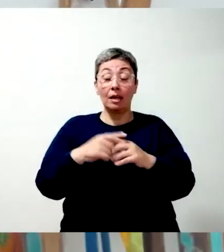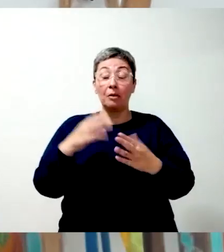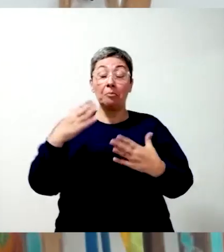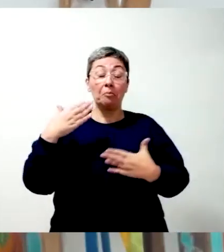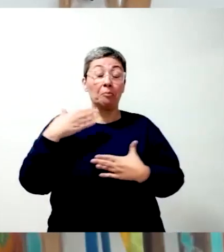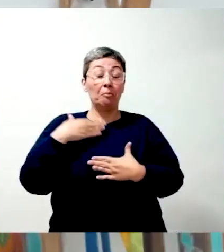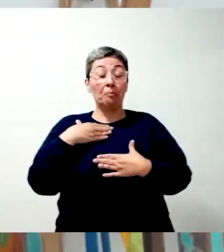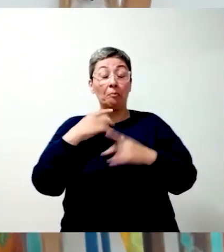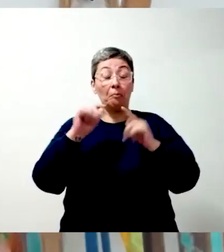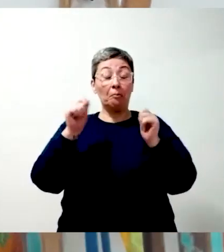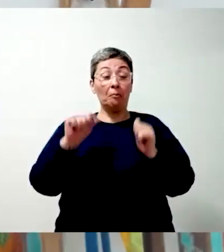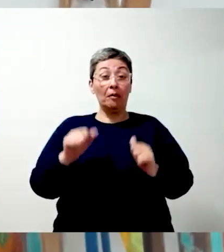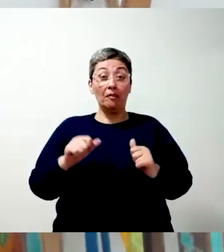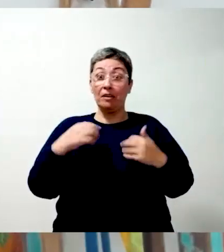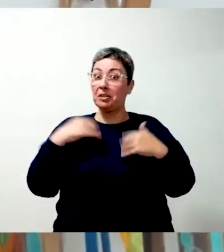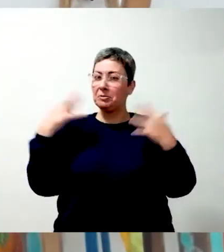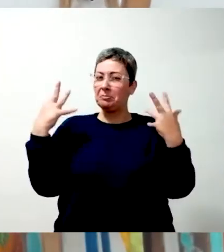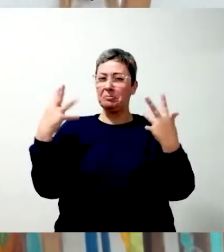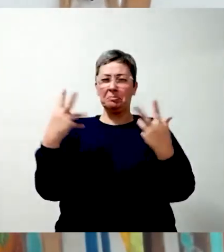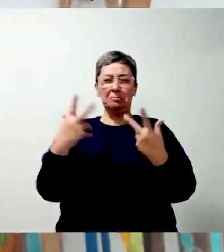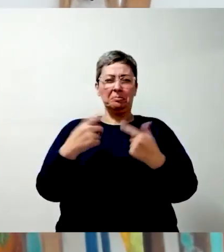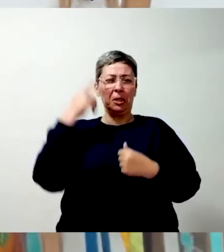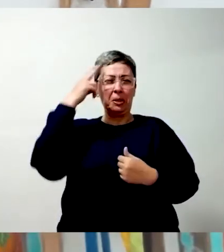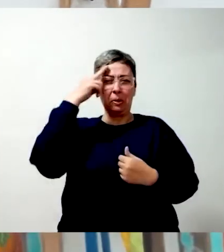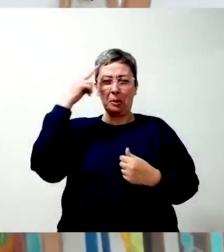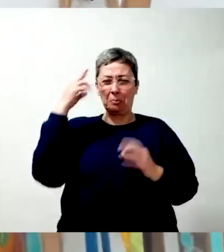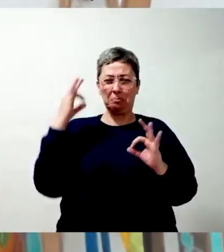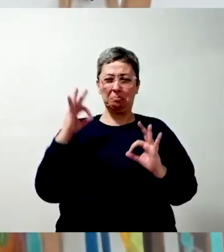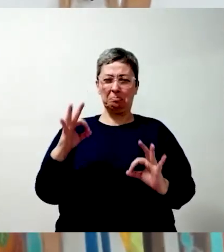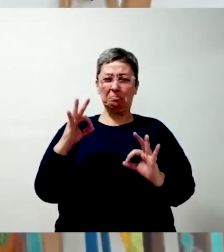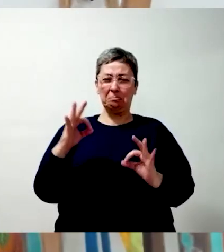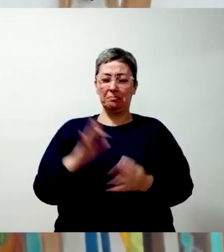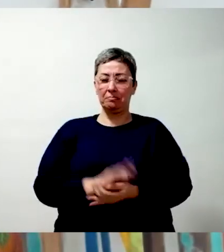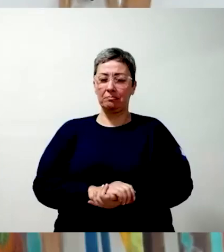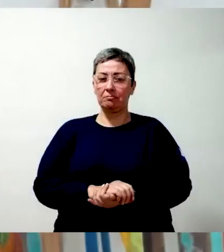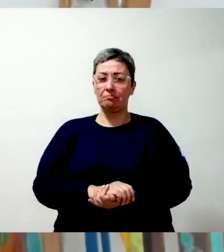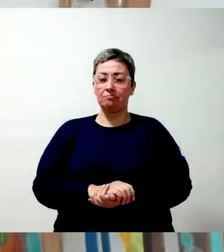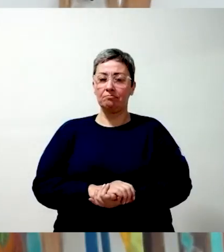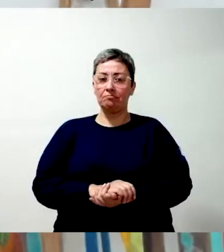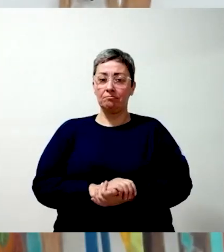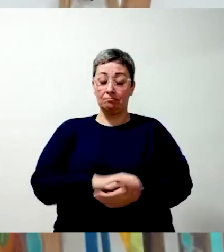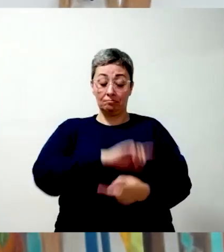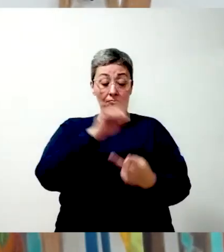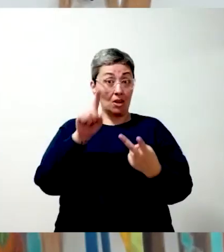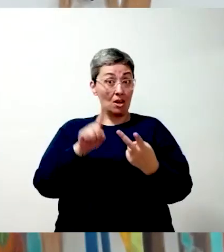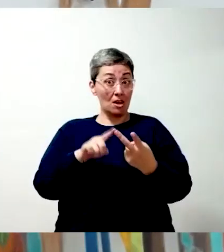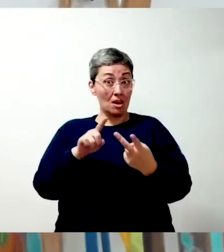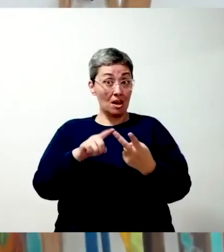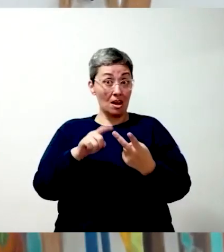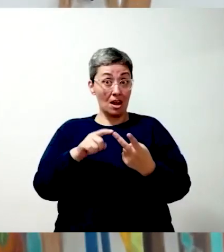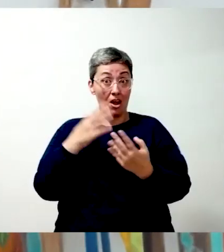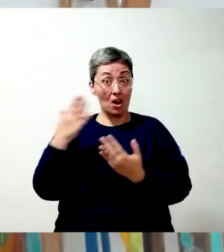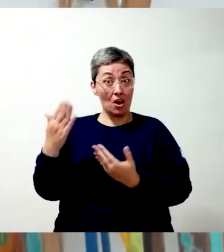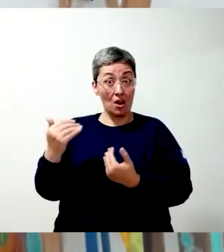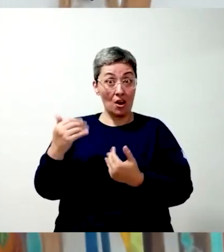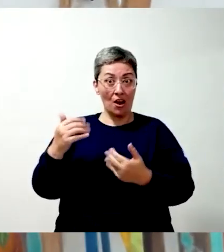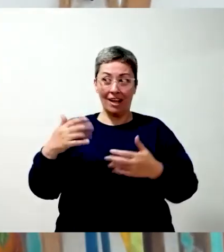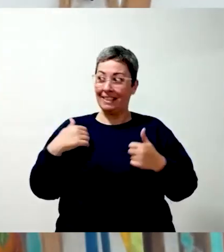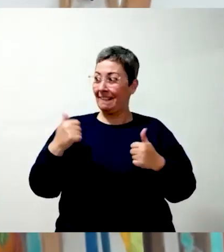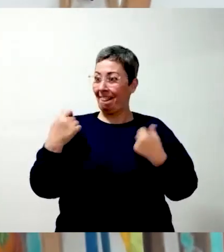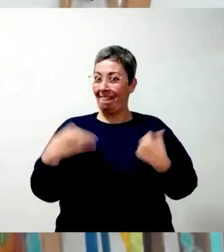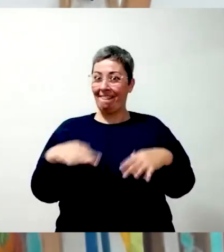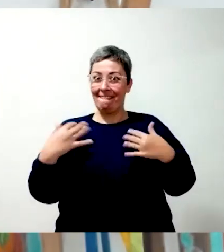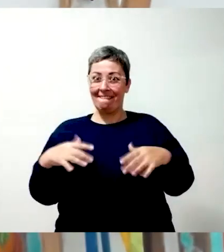igreja. Vejam só que sonho fantástico este! O outro jovem